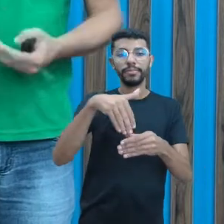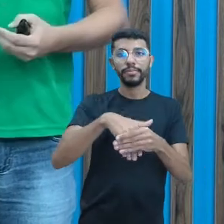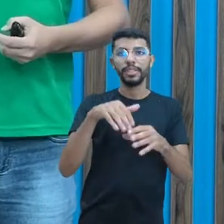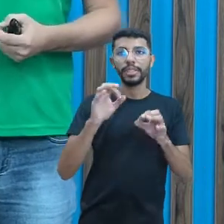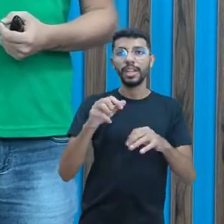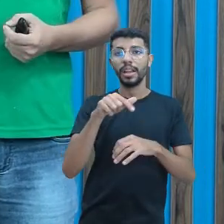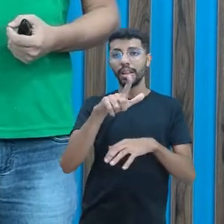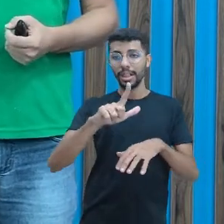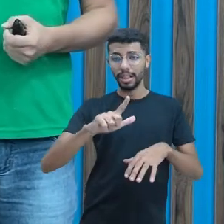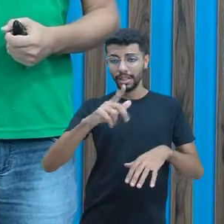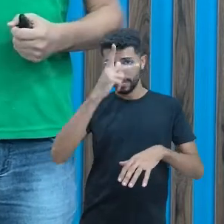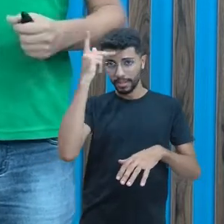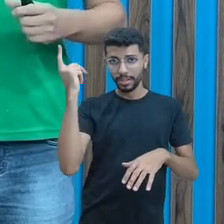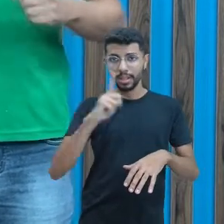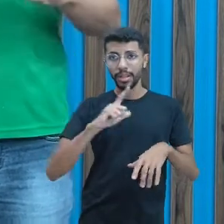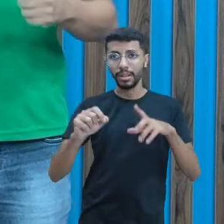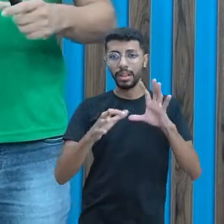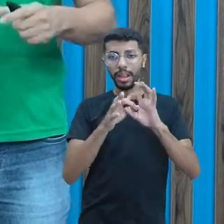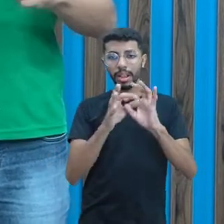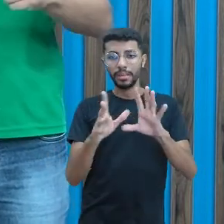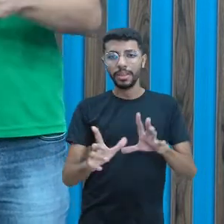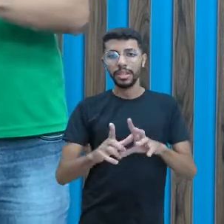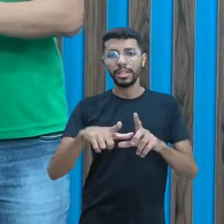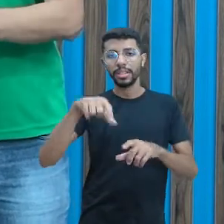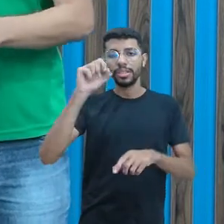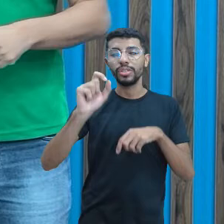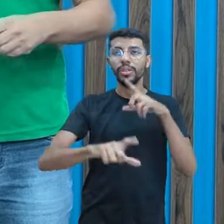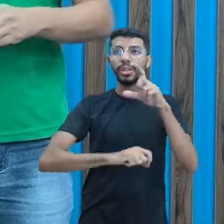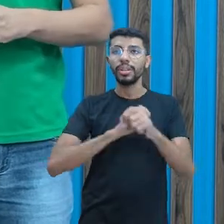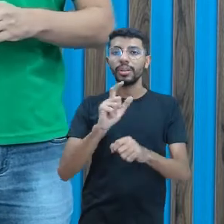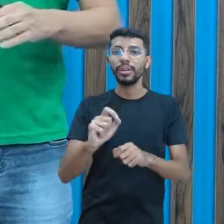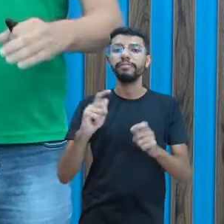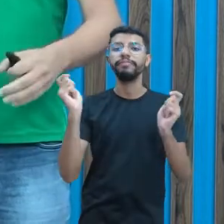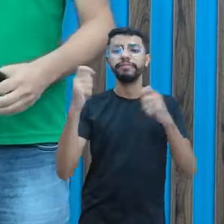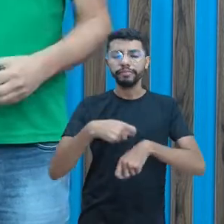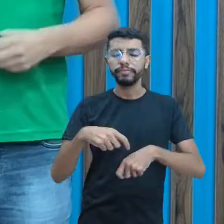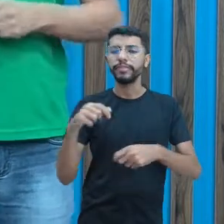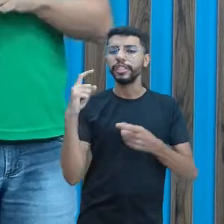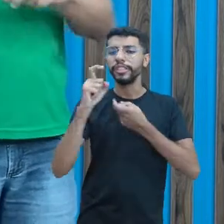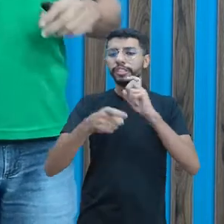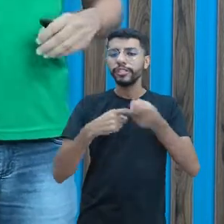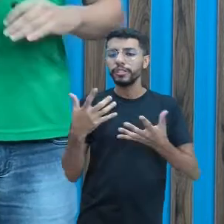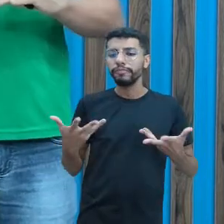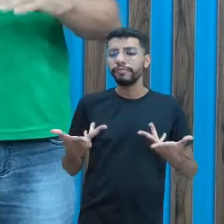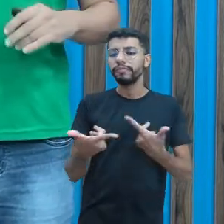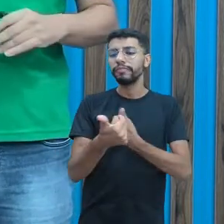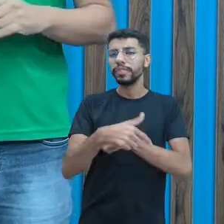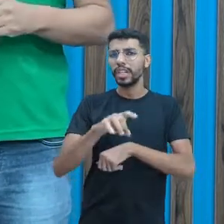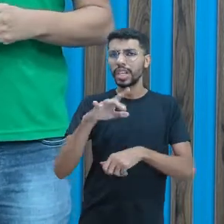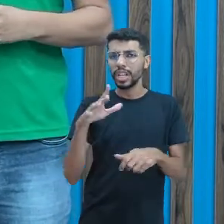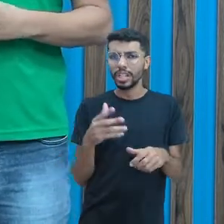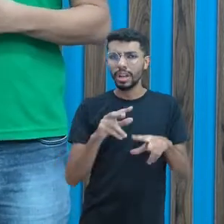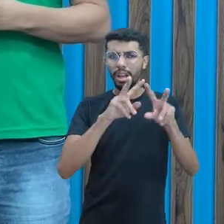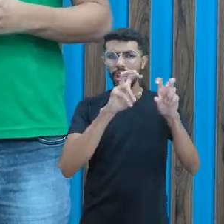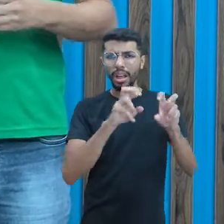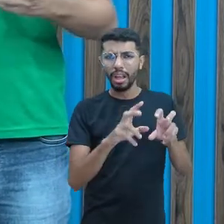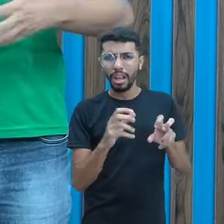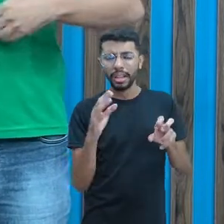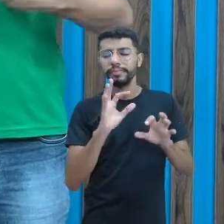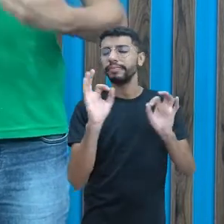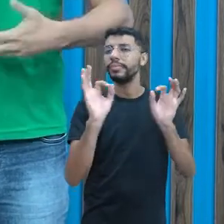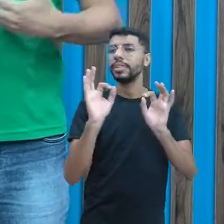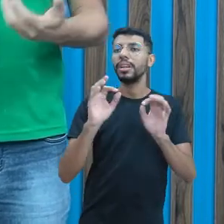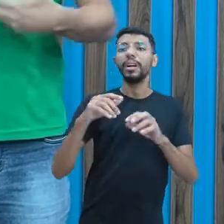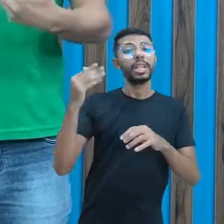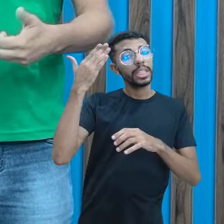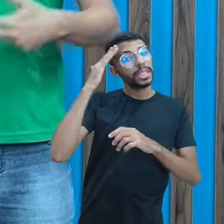escolher os seus representantes, que possa discutir com qualidade, não apenas, né, baseado em assuntos muito superficiais, mas realmente